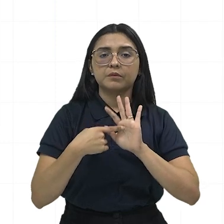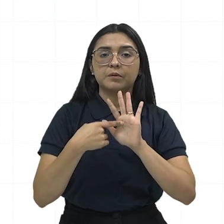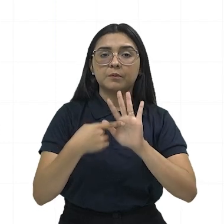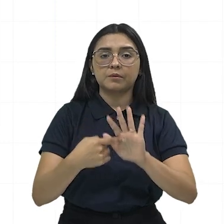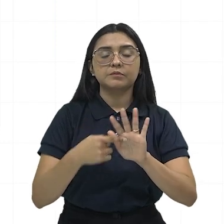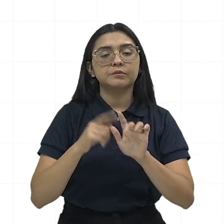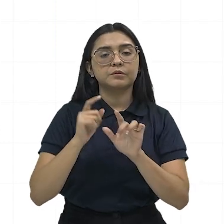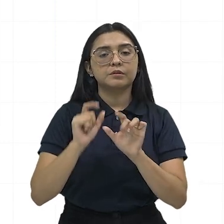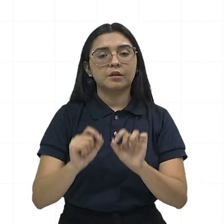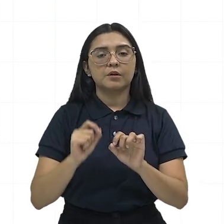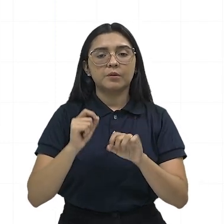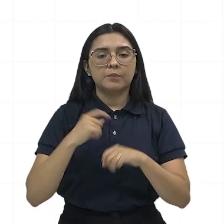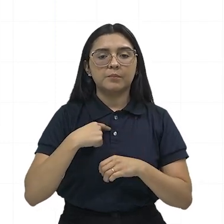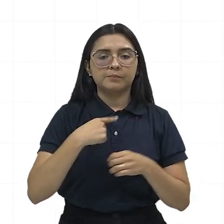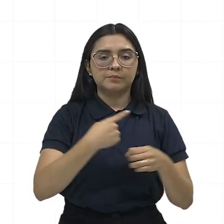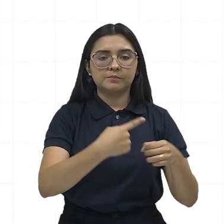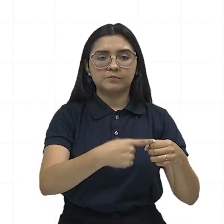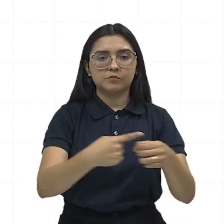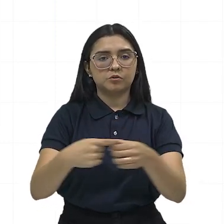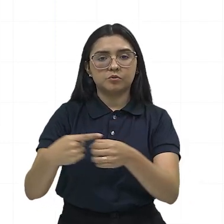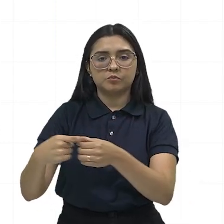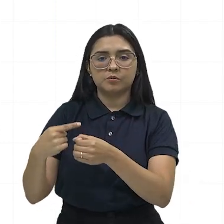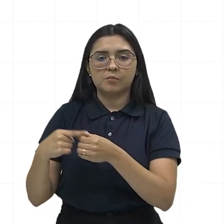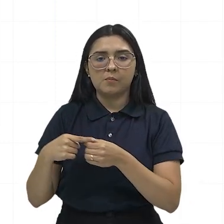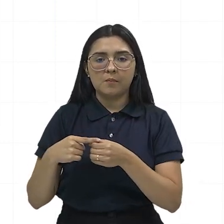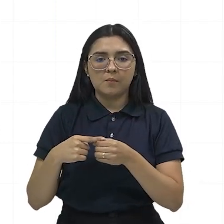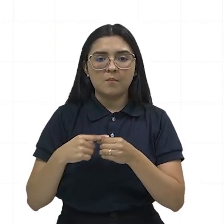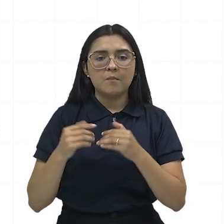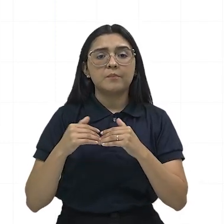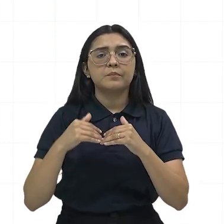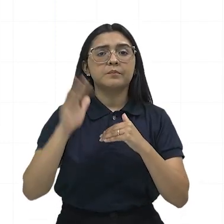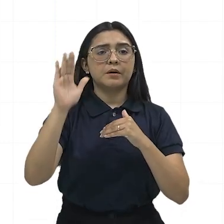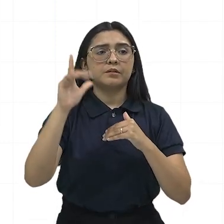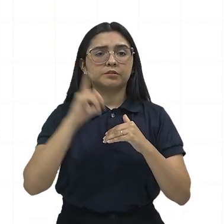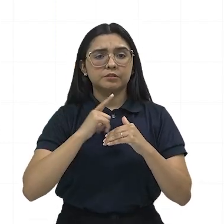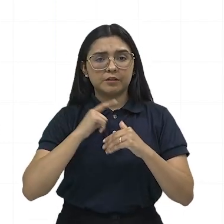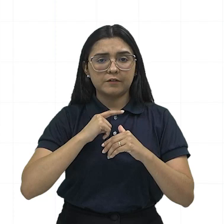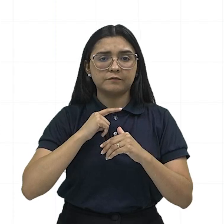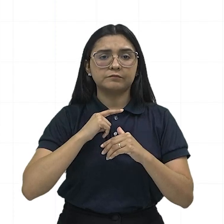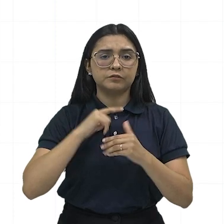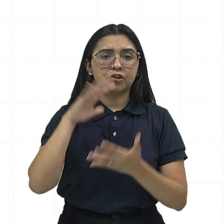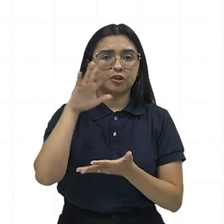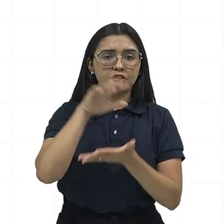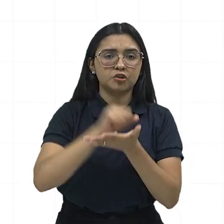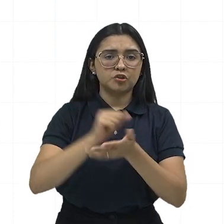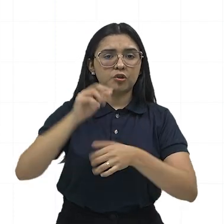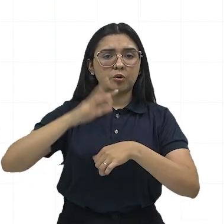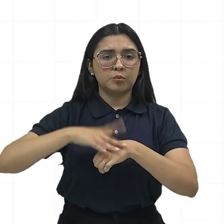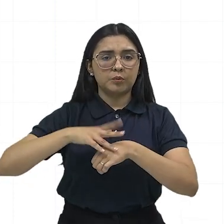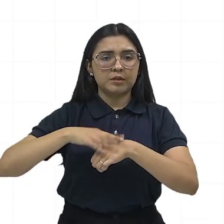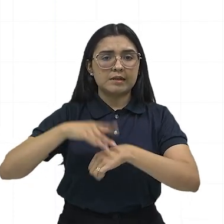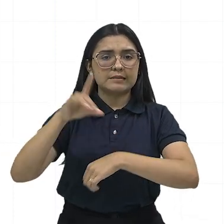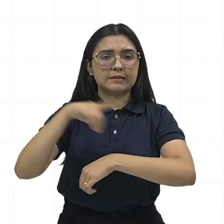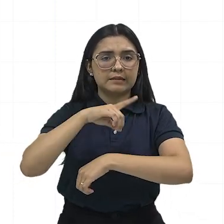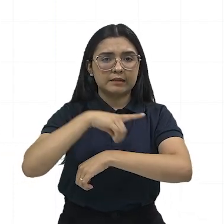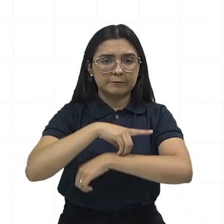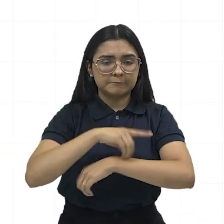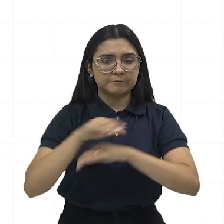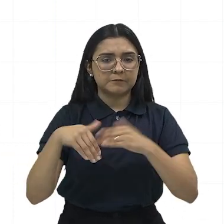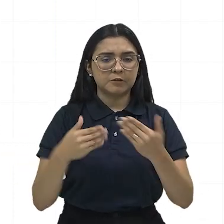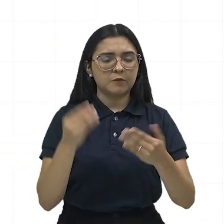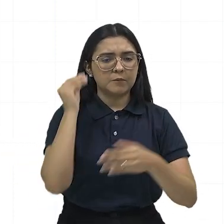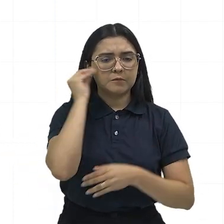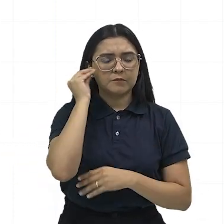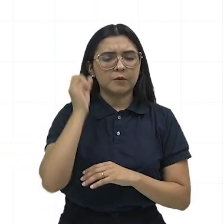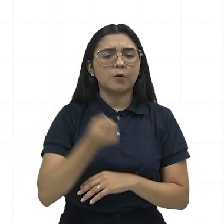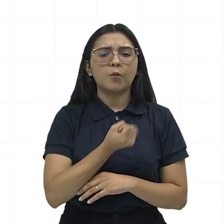pra gente os municípios aonde mais teve casos da doença, né? Então vamos ver aqui quantos casos